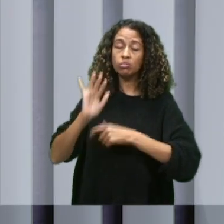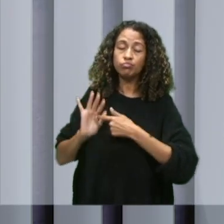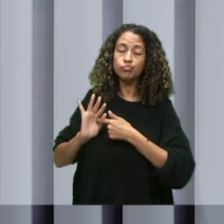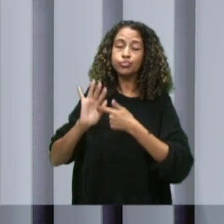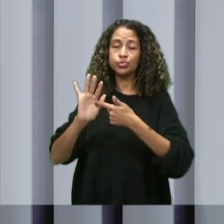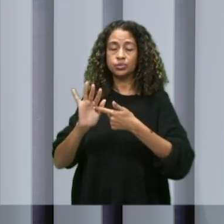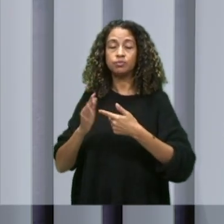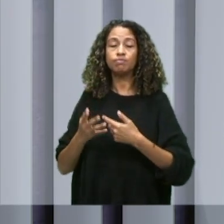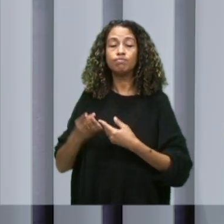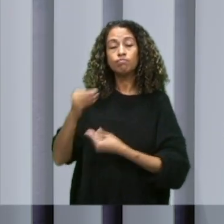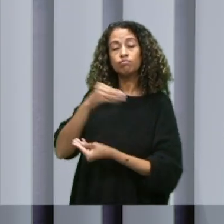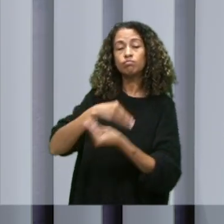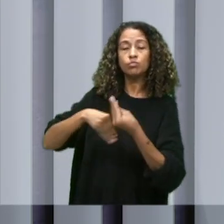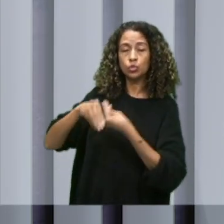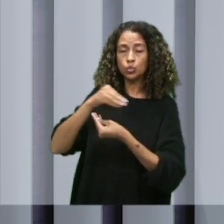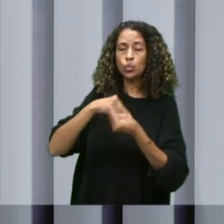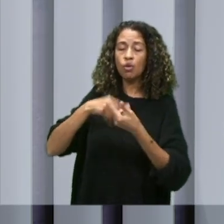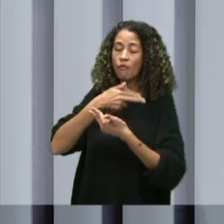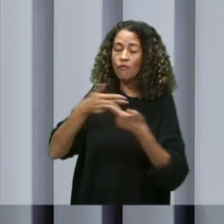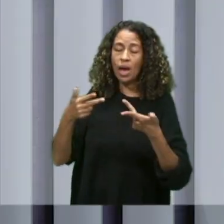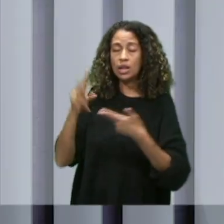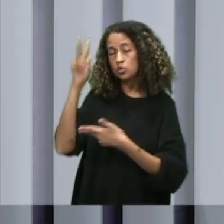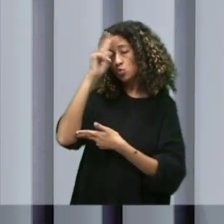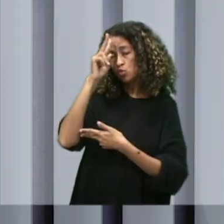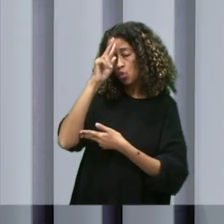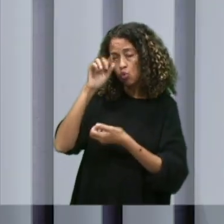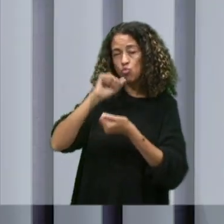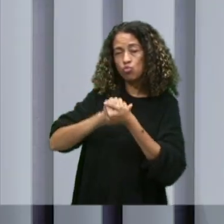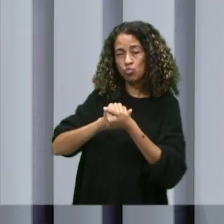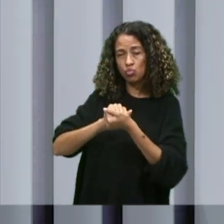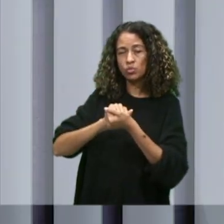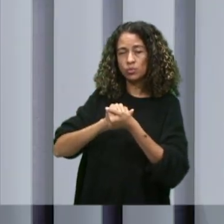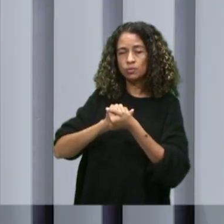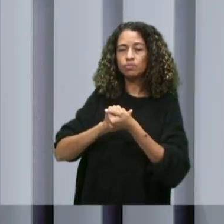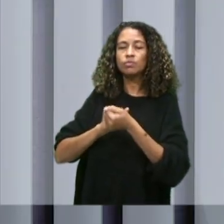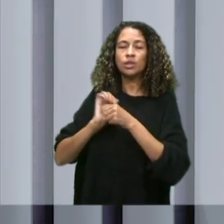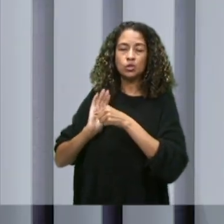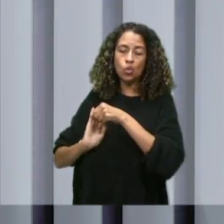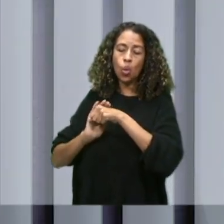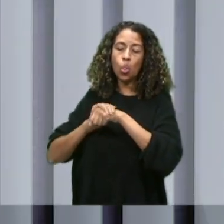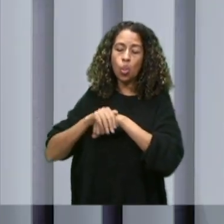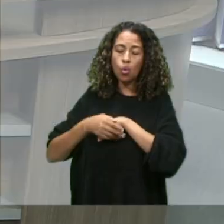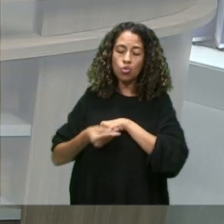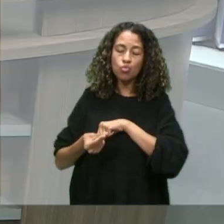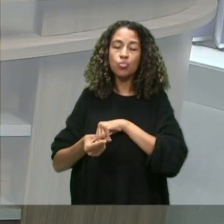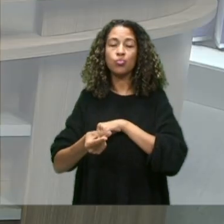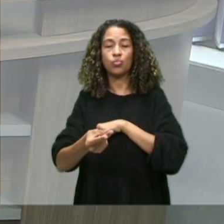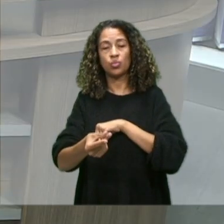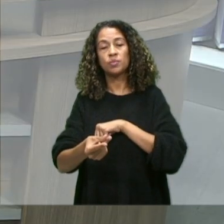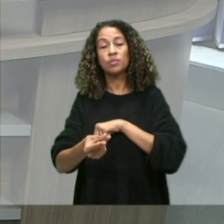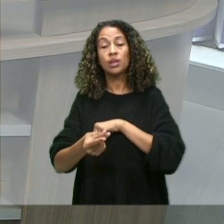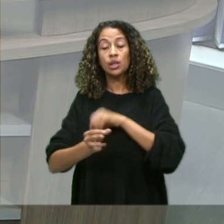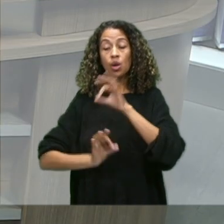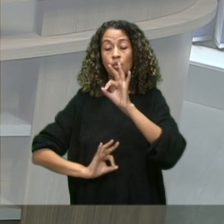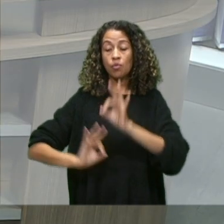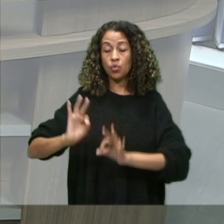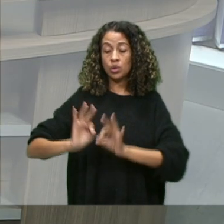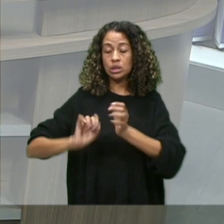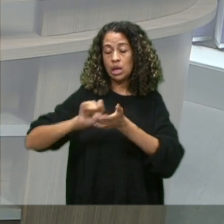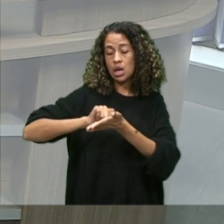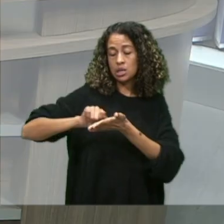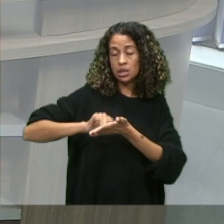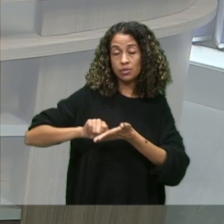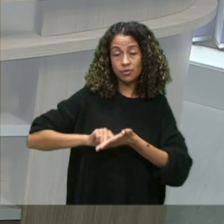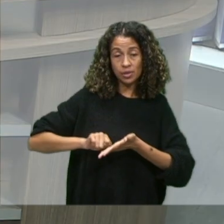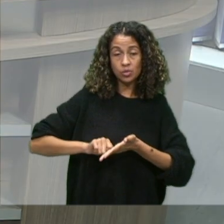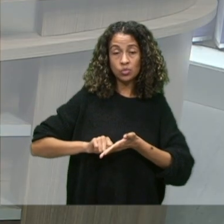Tem uma mistura de alguns contos, né, dentro dessa Noite Sem Fim. Então, eu vou montando um roteiro a partir de uma